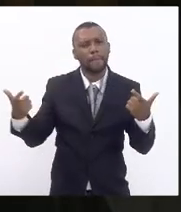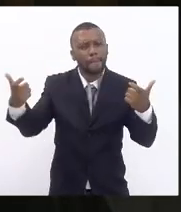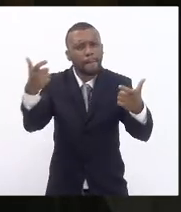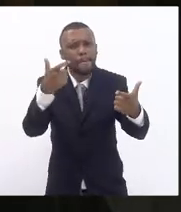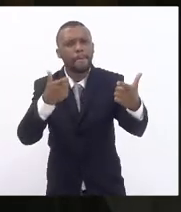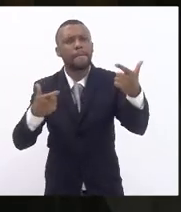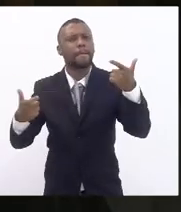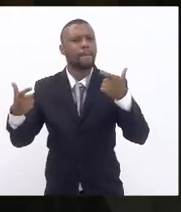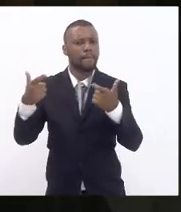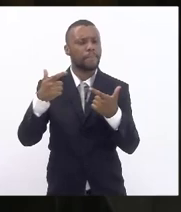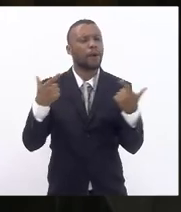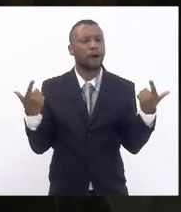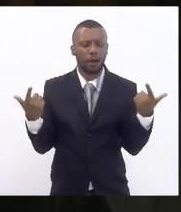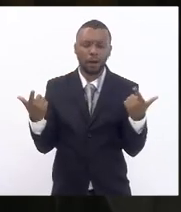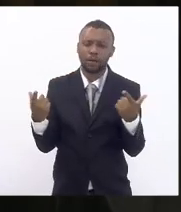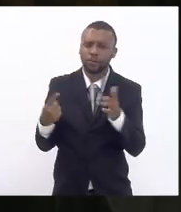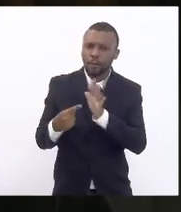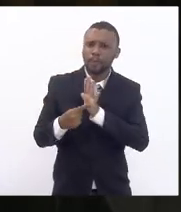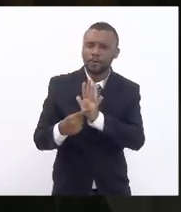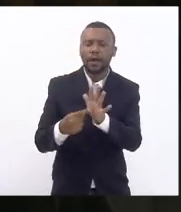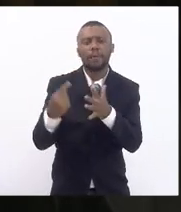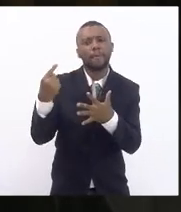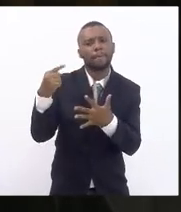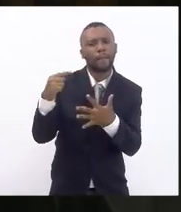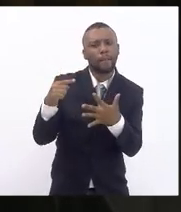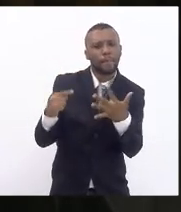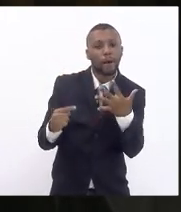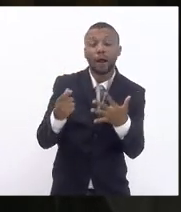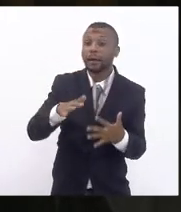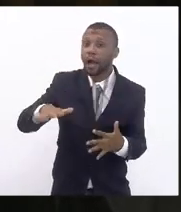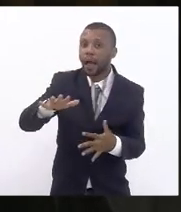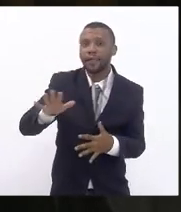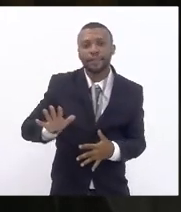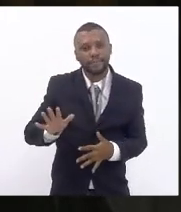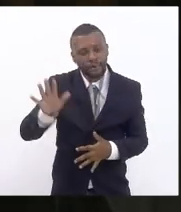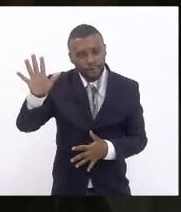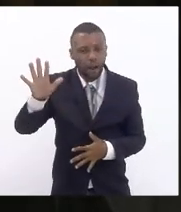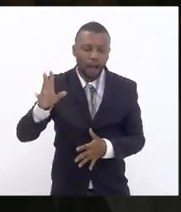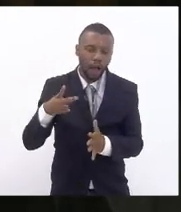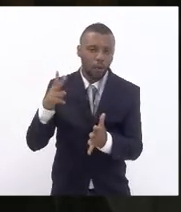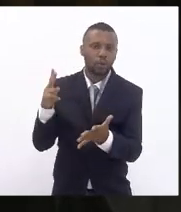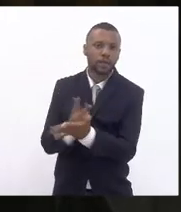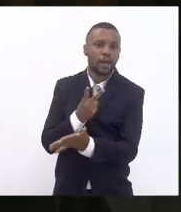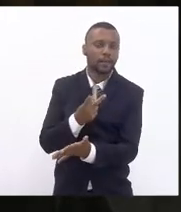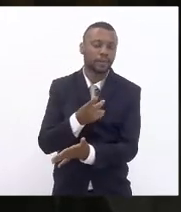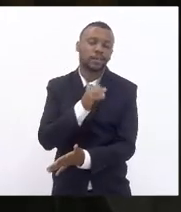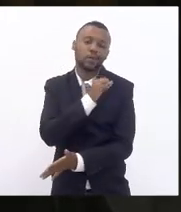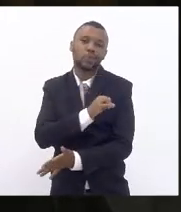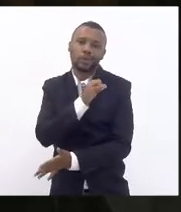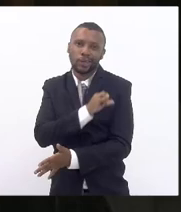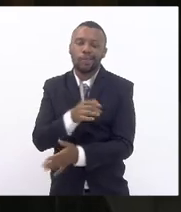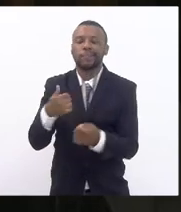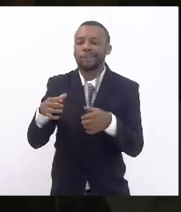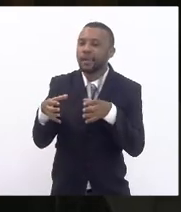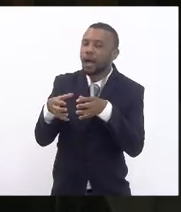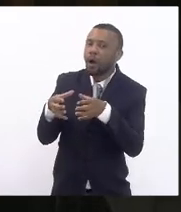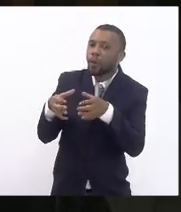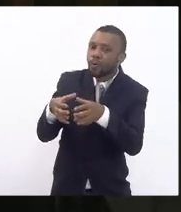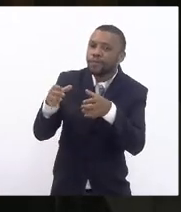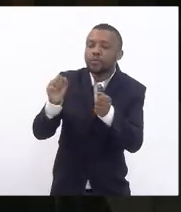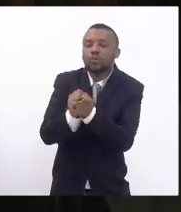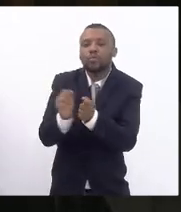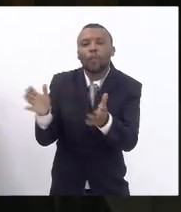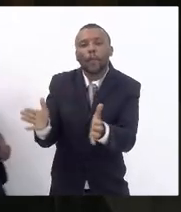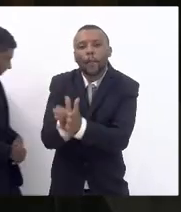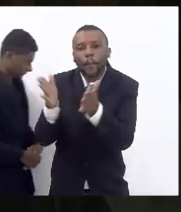enfrentar todas as contradições que os territórios de favela no nosso estado enfrentam, de ter que conviver com a pobreza, com o aumento da miséria num